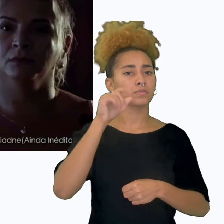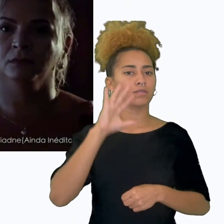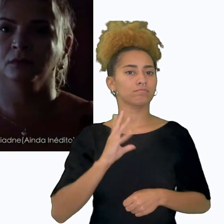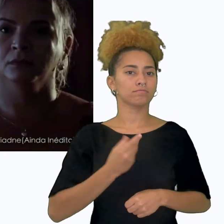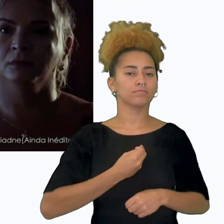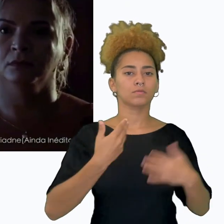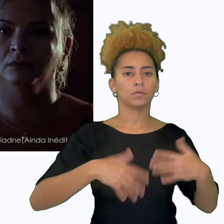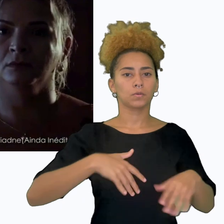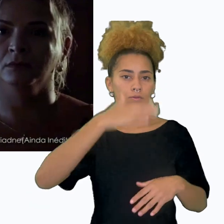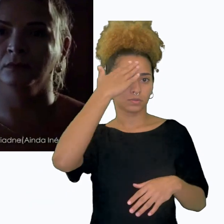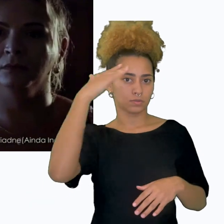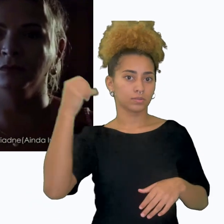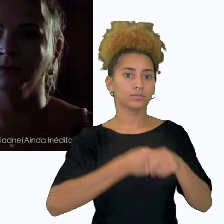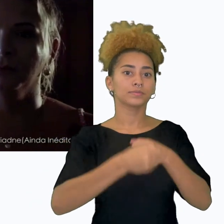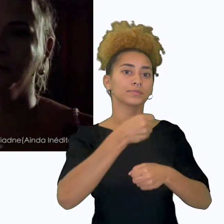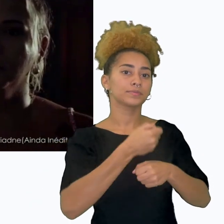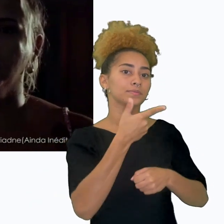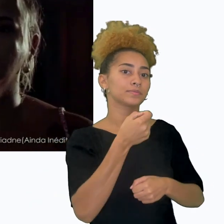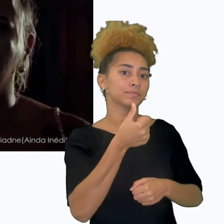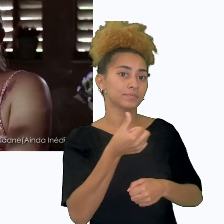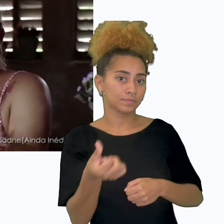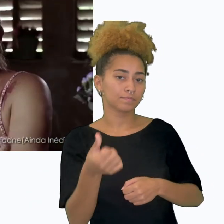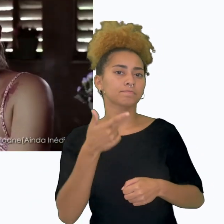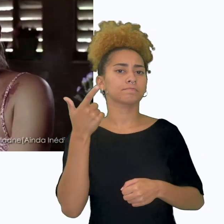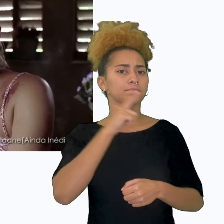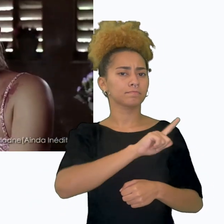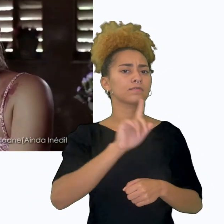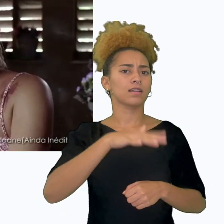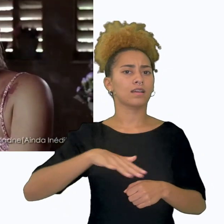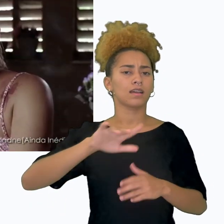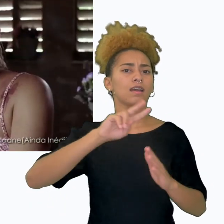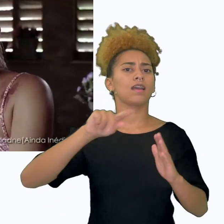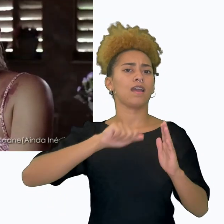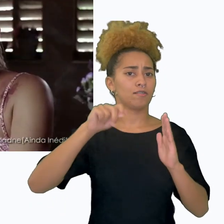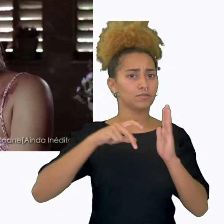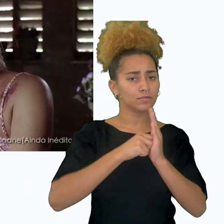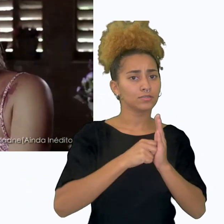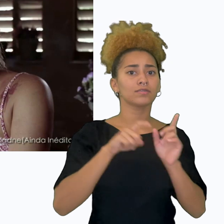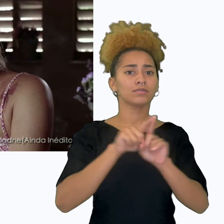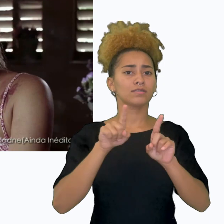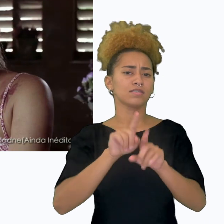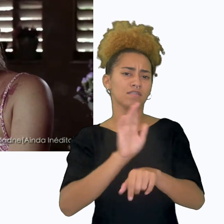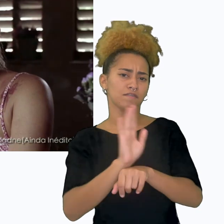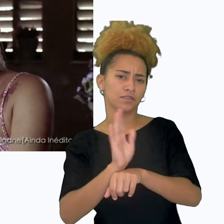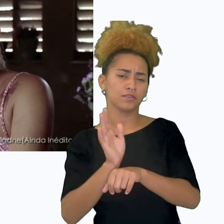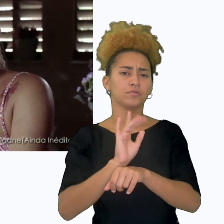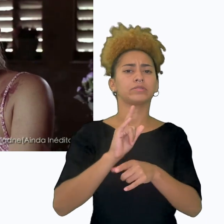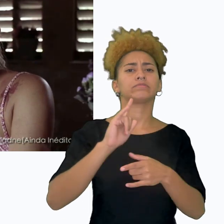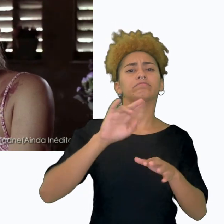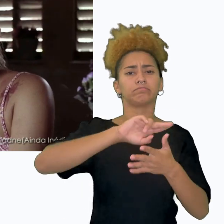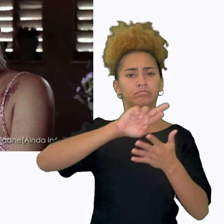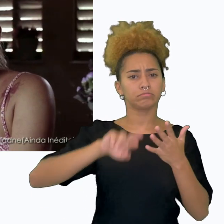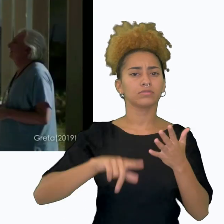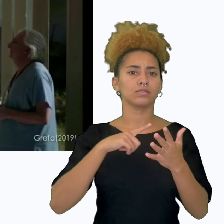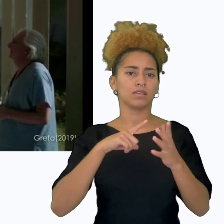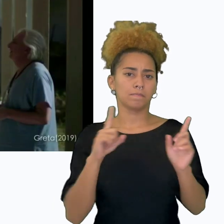é uma mulher trans de sucesso. Em 2016, iniciou a carreira como atriz no audiovisual. Com 14 filmes no currículo entre